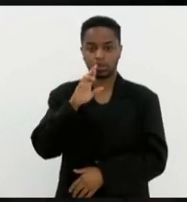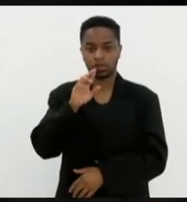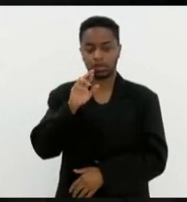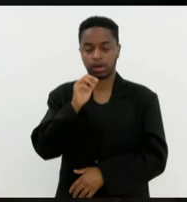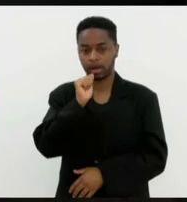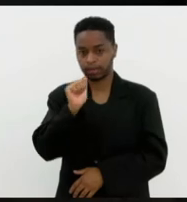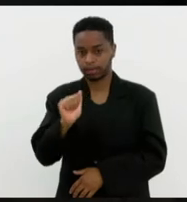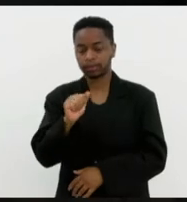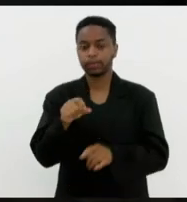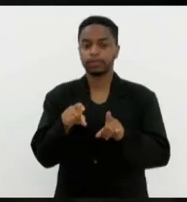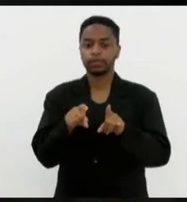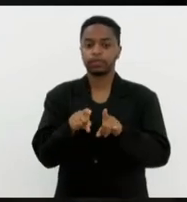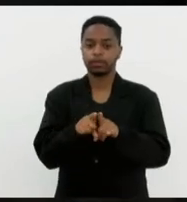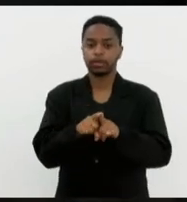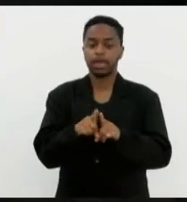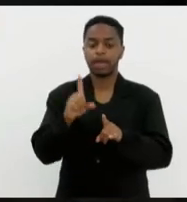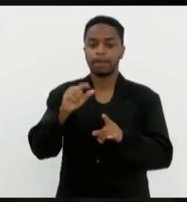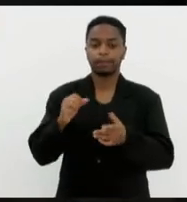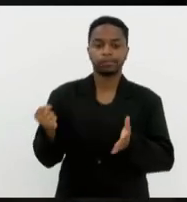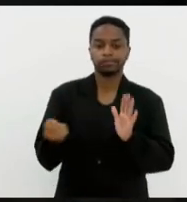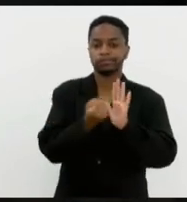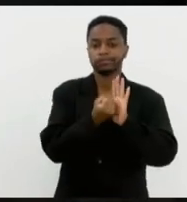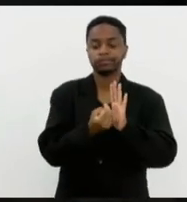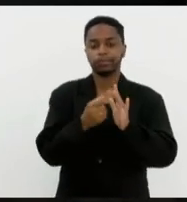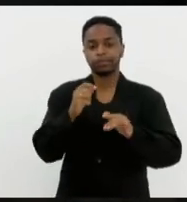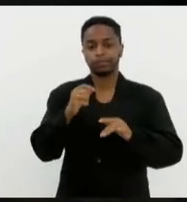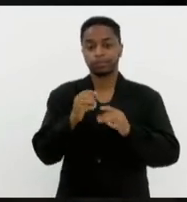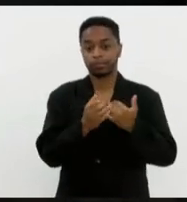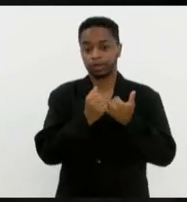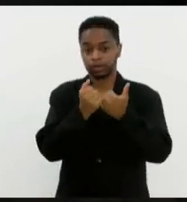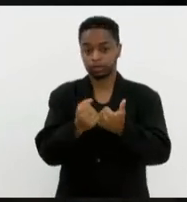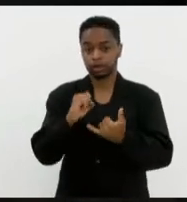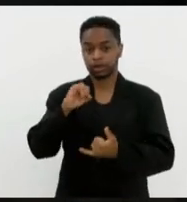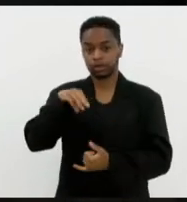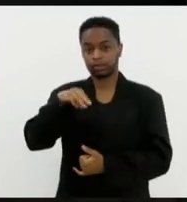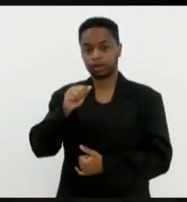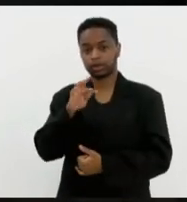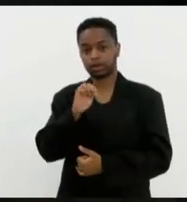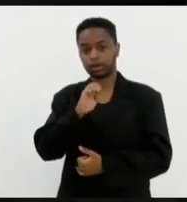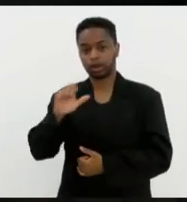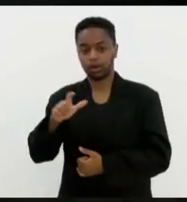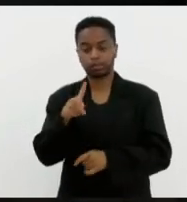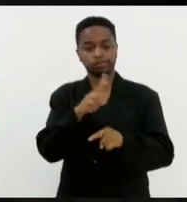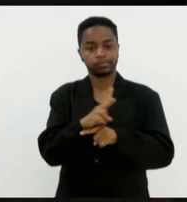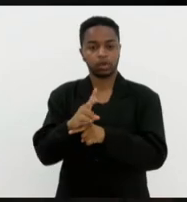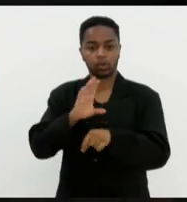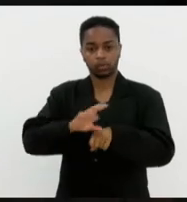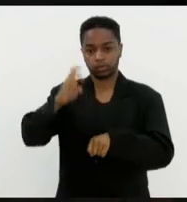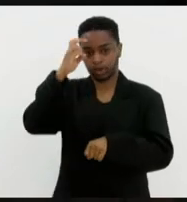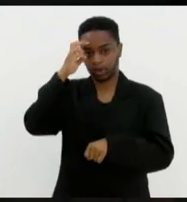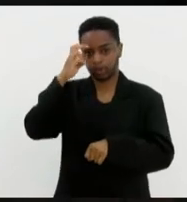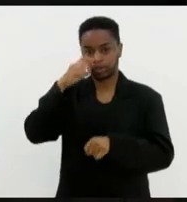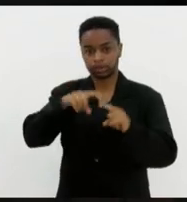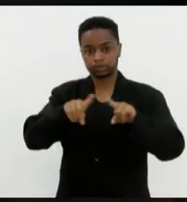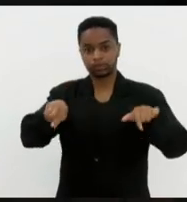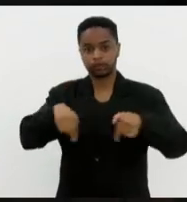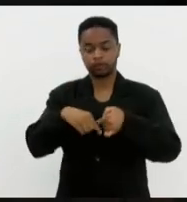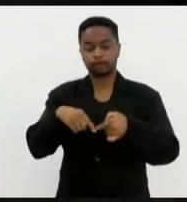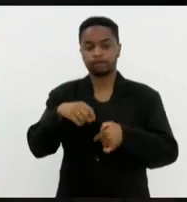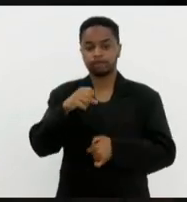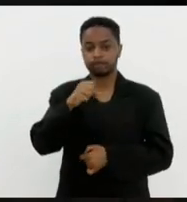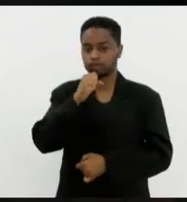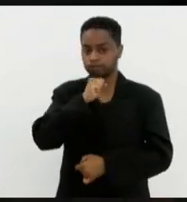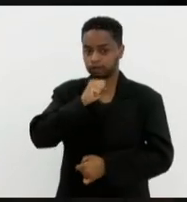patrimônio imaterial do Estado do Rio de Janeiro, para fins de preservação cultural, a Galeria da Velha Guarda, do